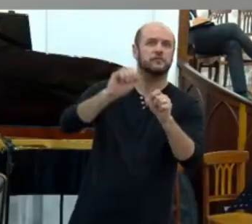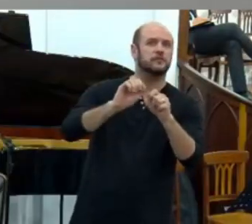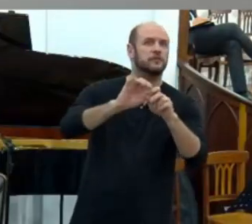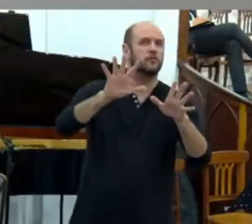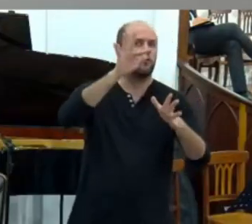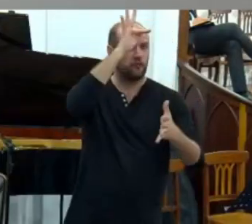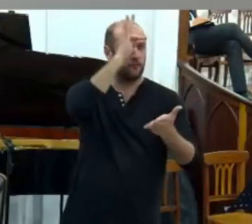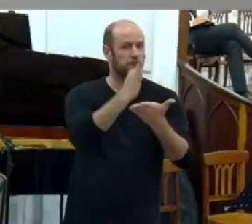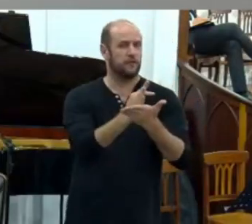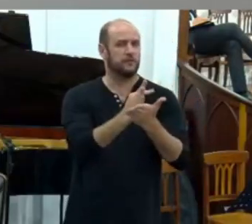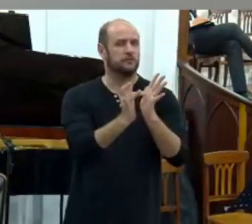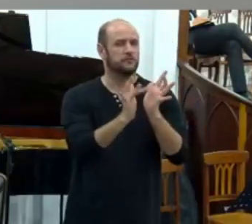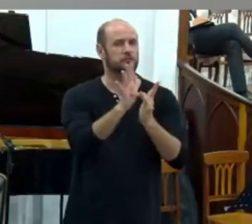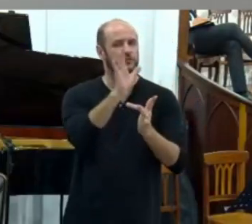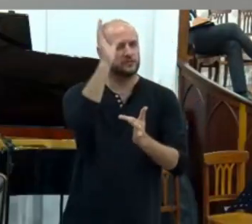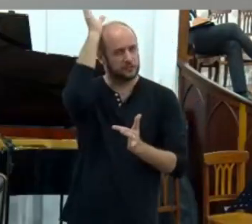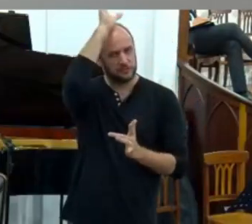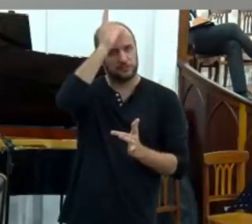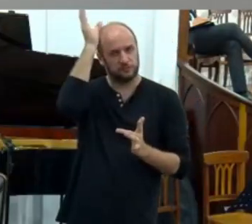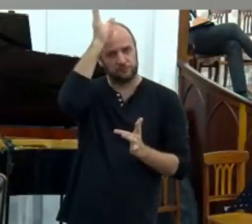sua fé, a saber, Jesus Cristo.